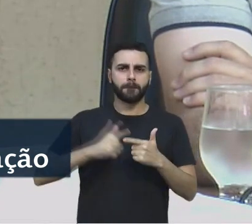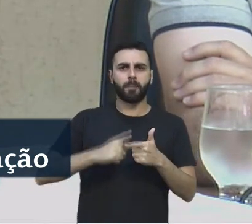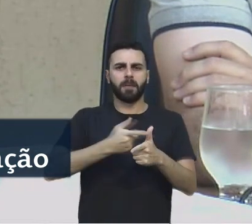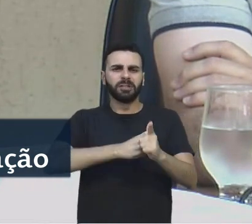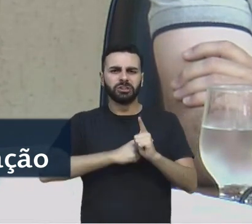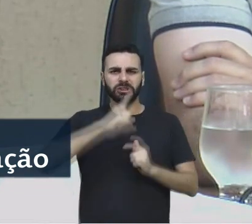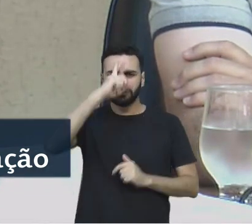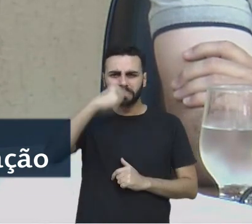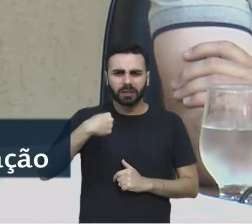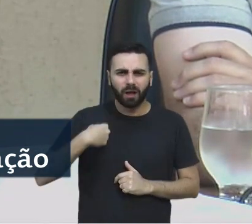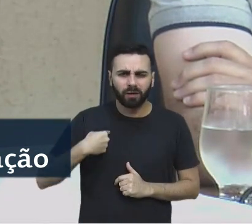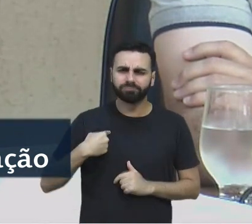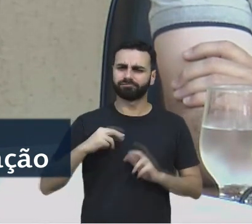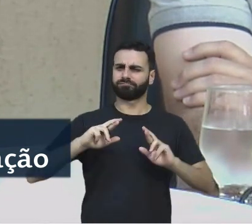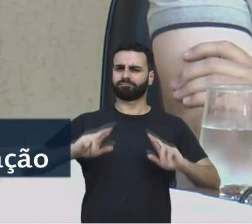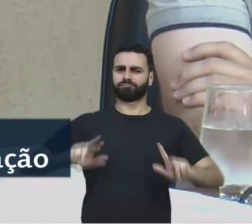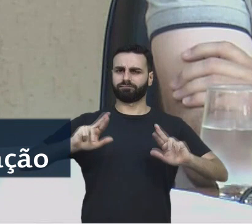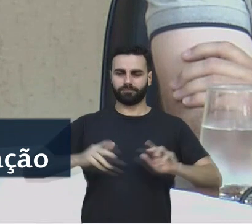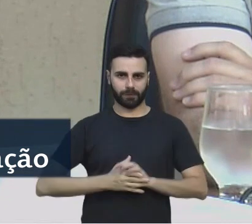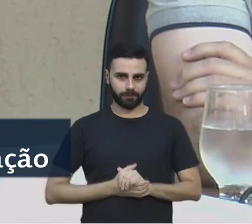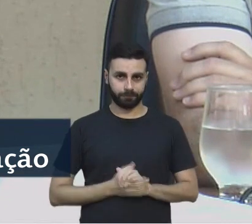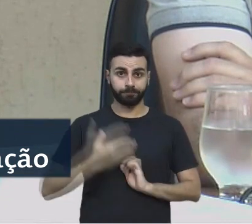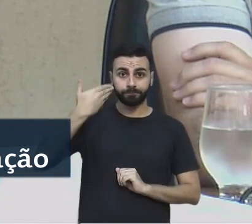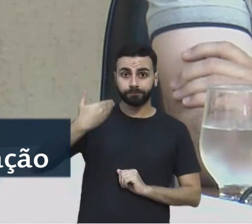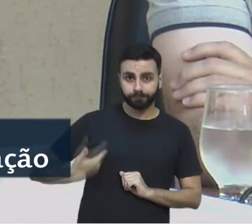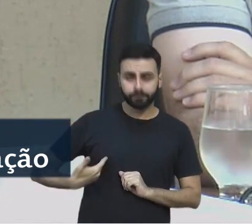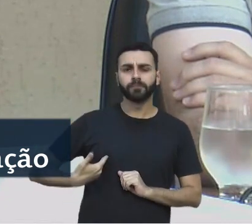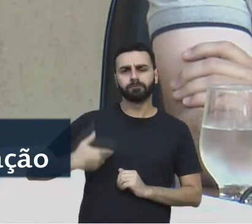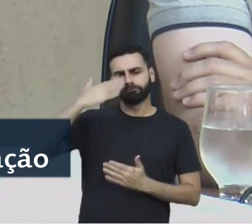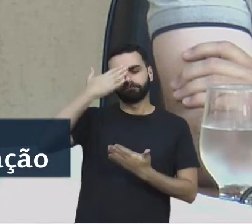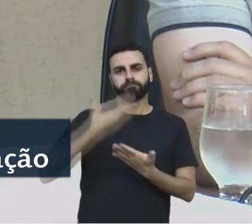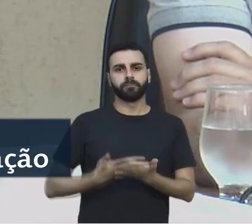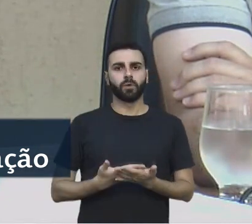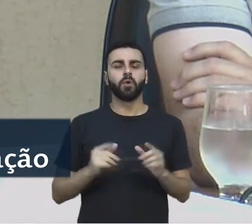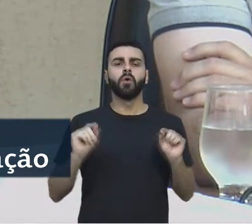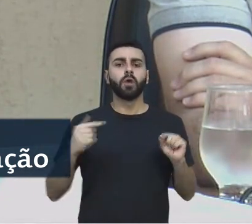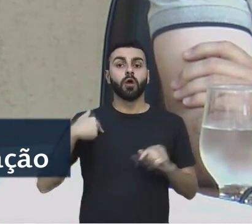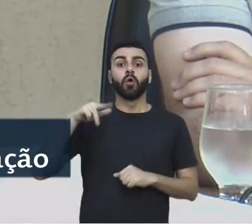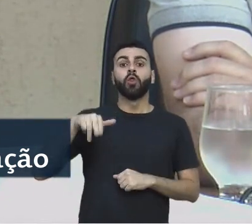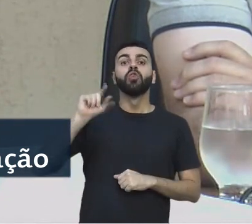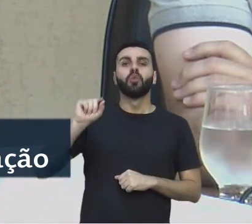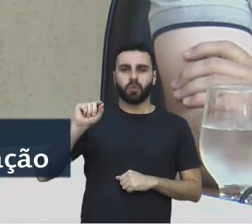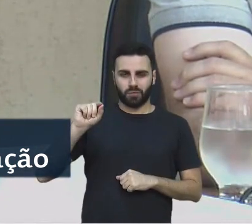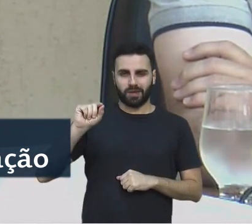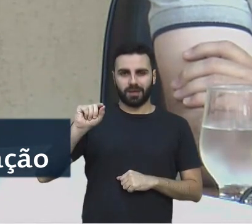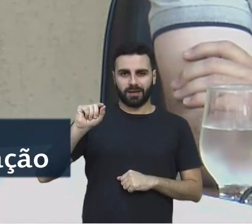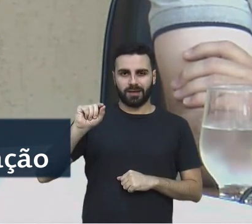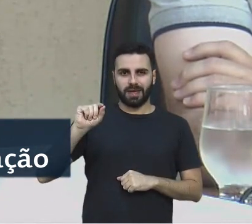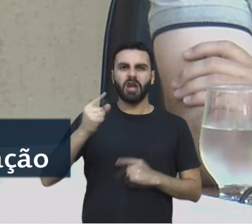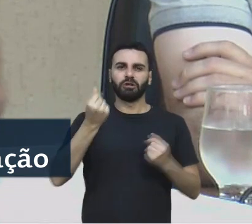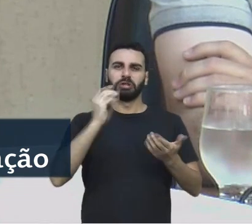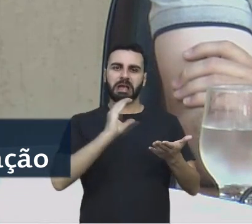dívidas que tem o hospital como minha pessoa eu tenho certeza que jamais eu trocaria